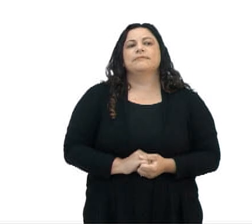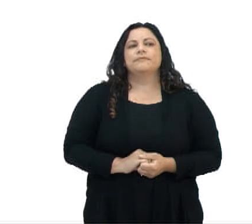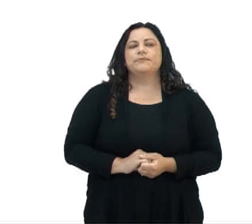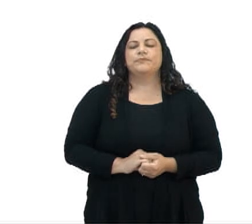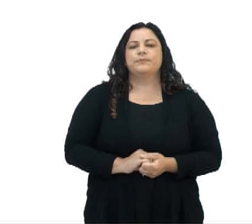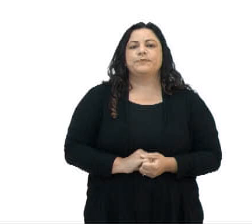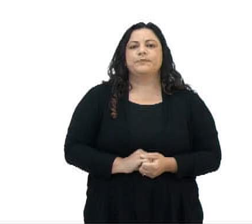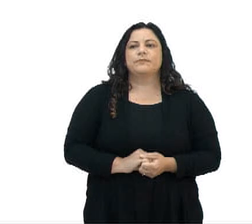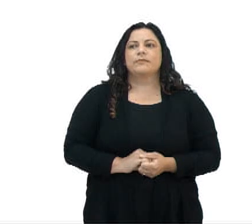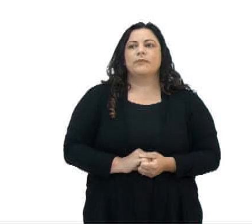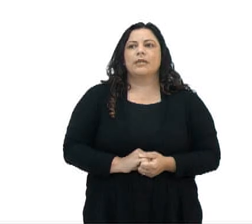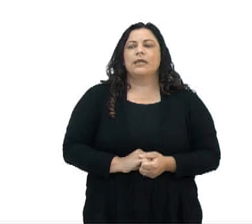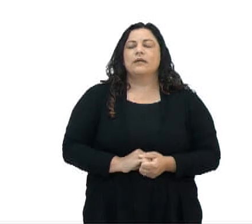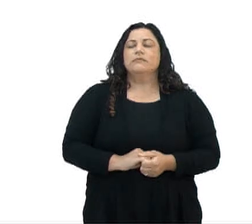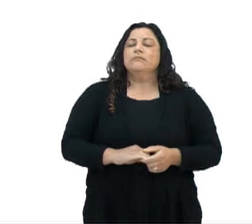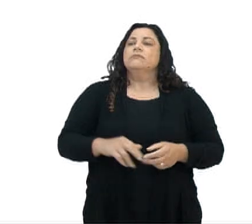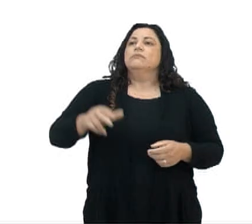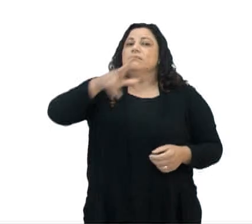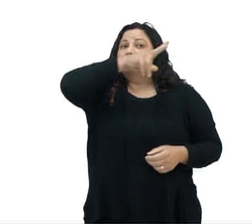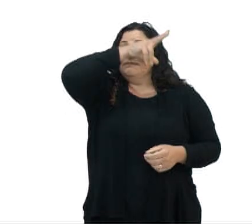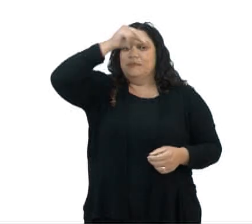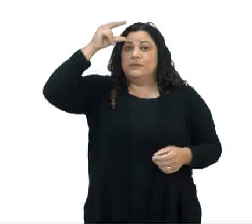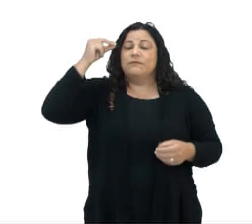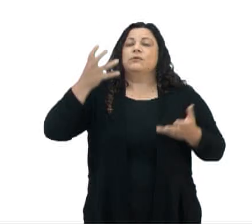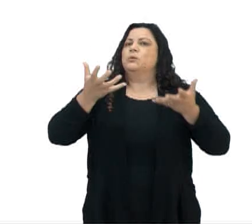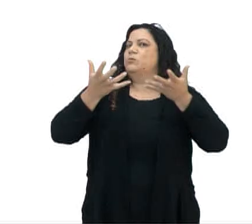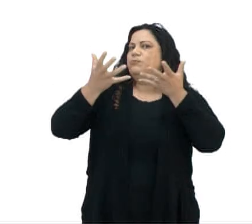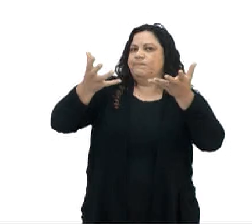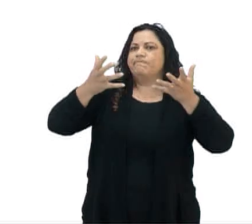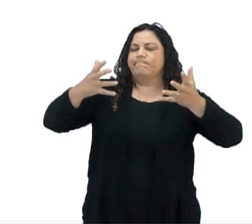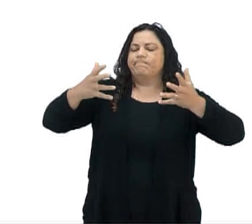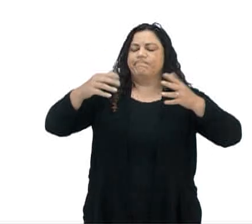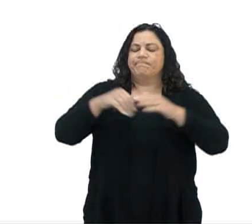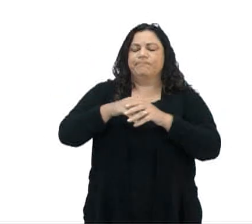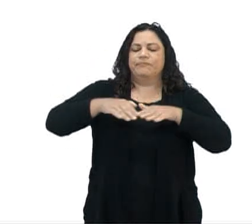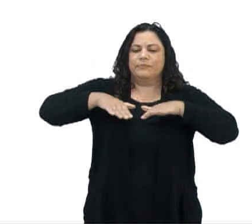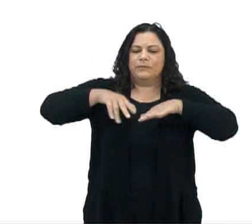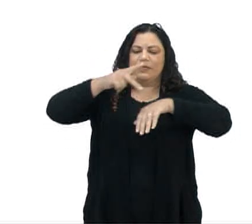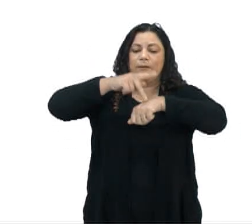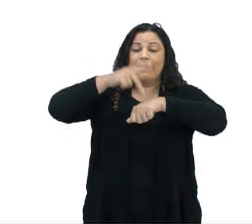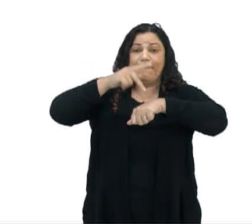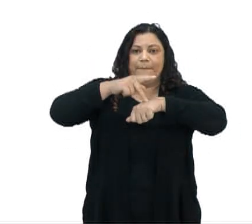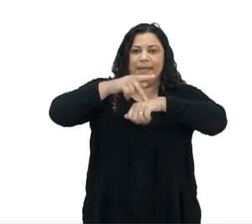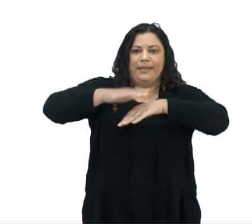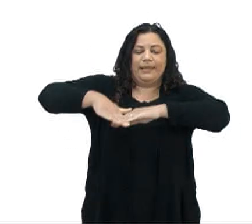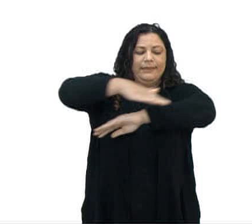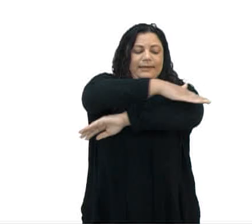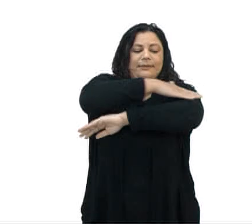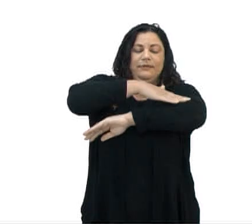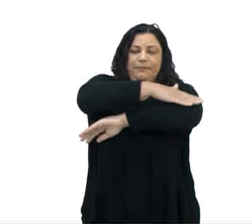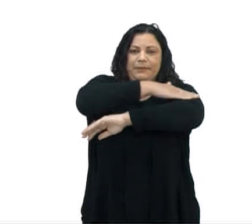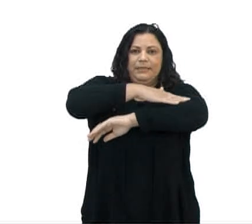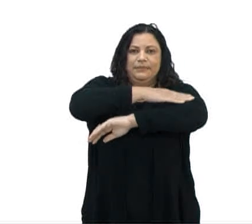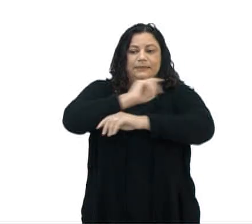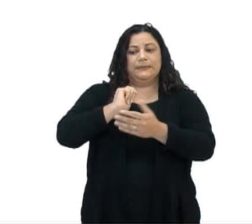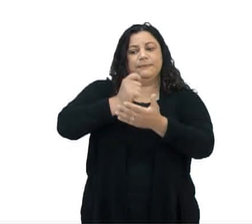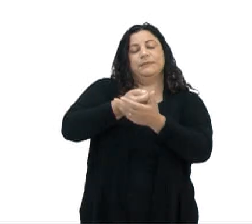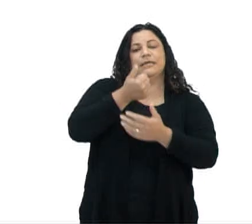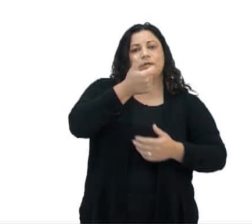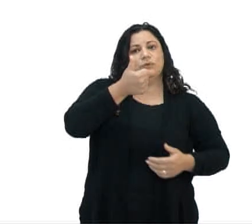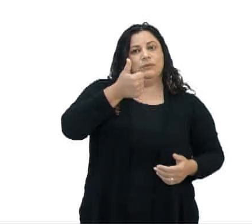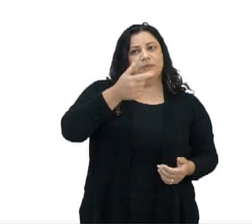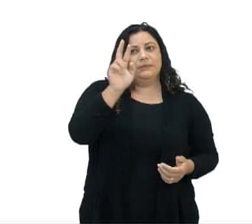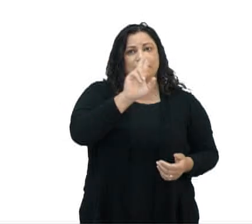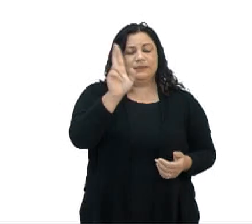a prefeitura quer revestir a calçada de uma praça com pedras ao custo de R$12 o metro quadrado. A praça